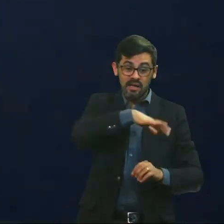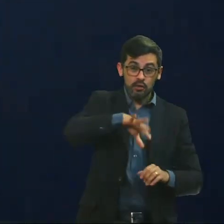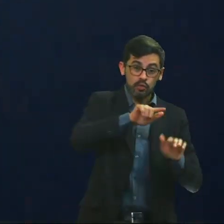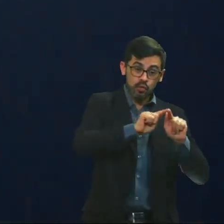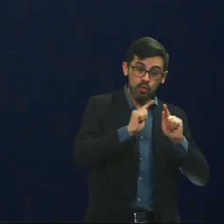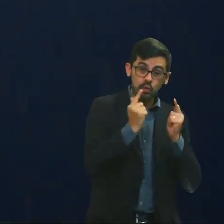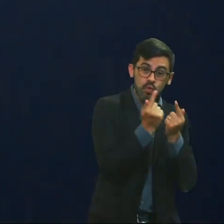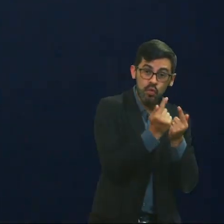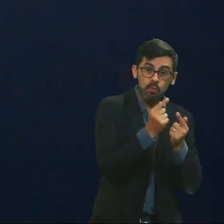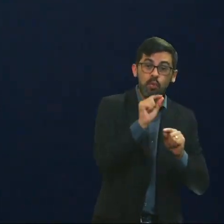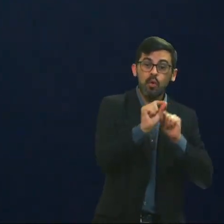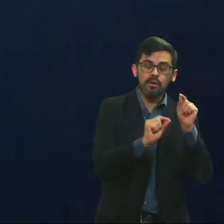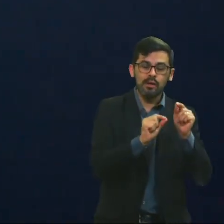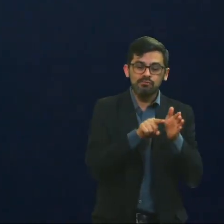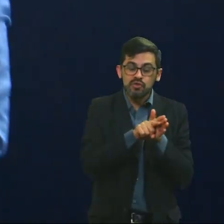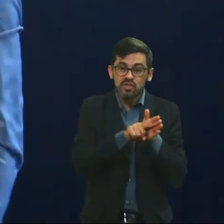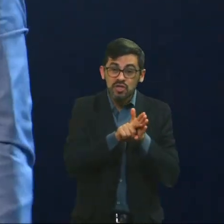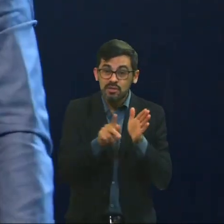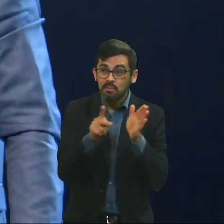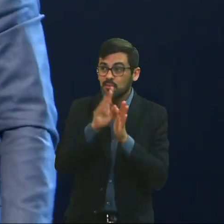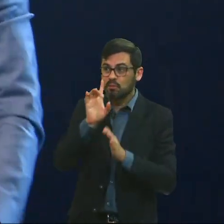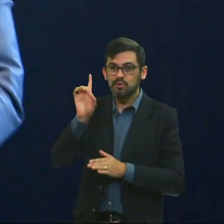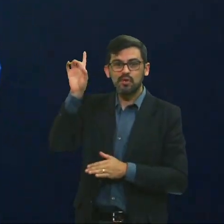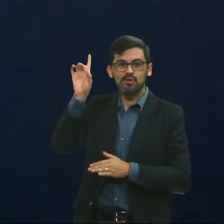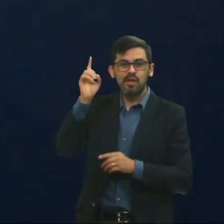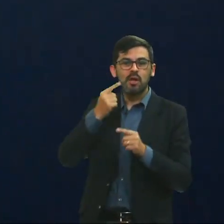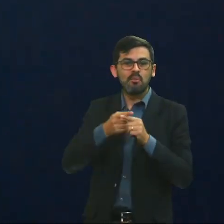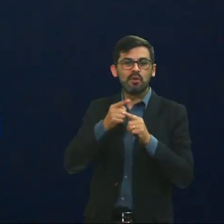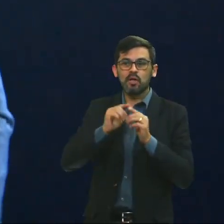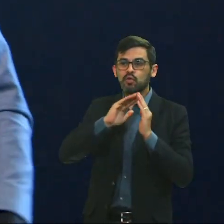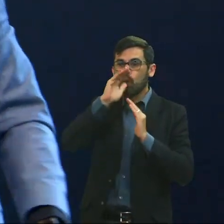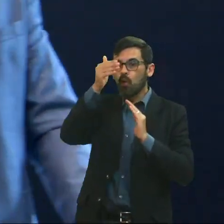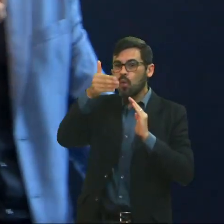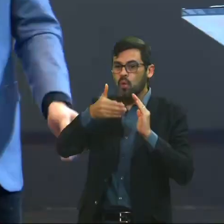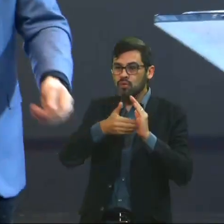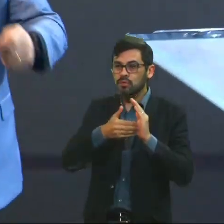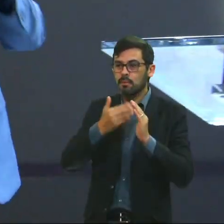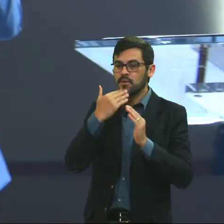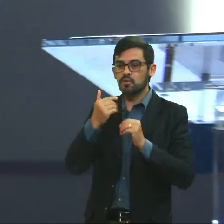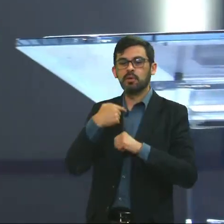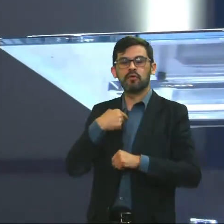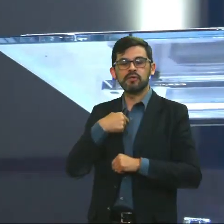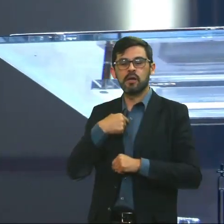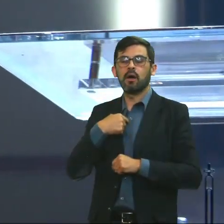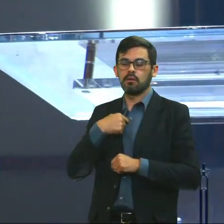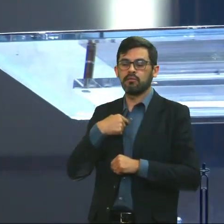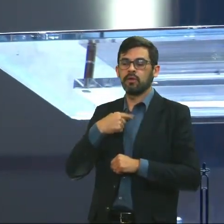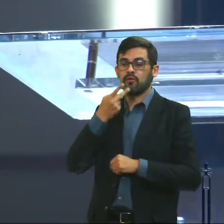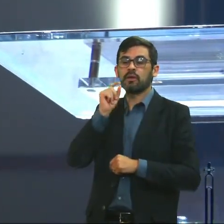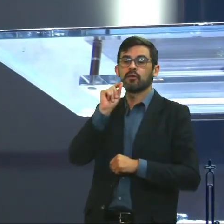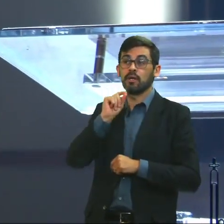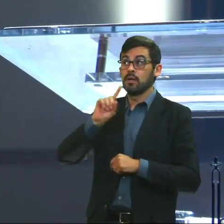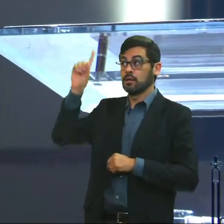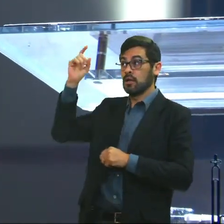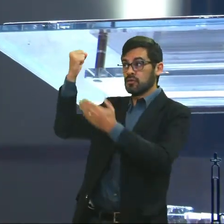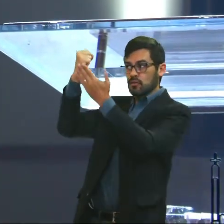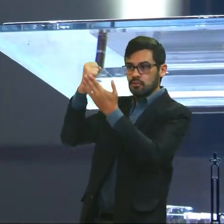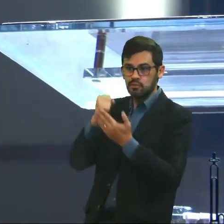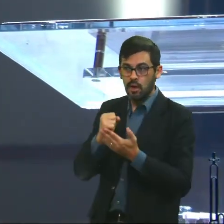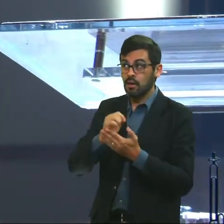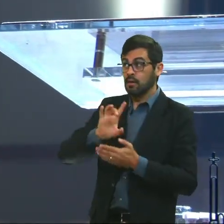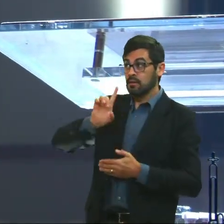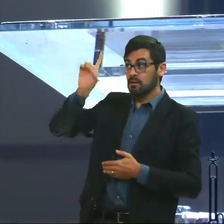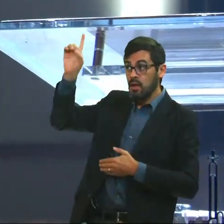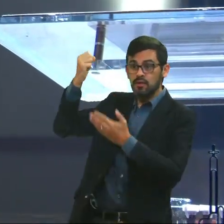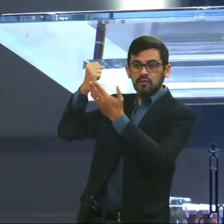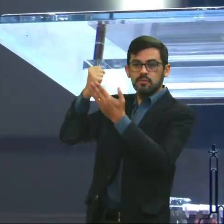comunidade como cientista de Deus. Porque tudo que pediam para eu fazer, eu falava assim, Deus vai me ajudar. Deus vai me ajudar. Deus